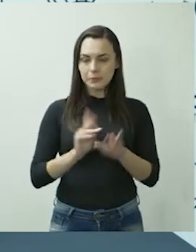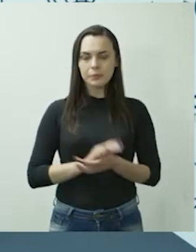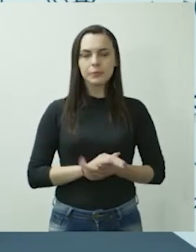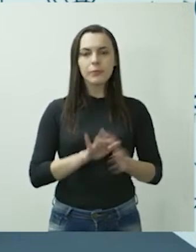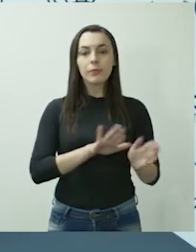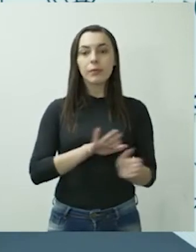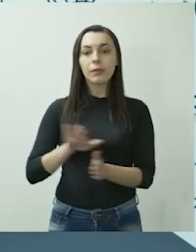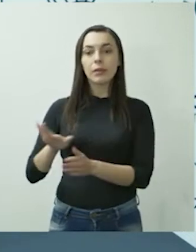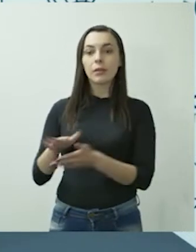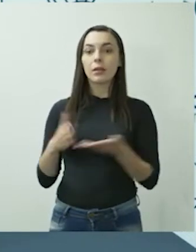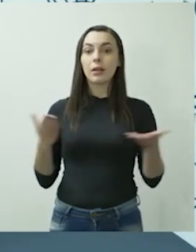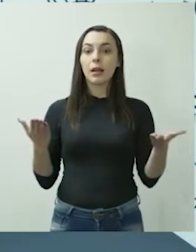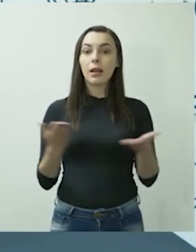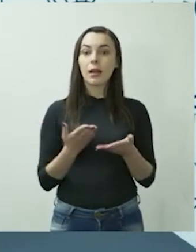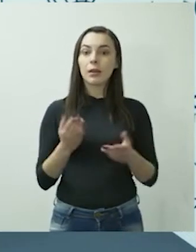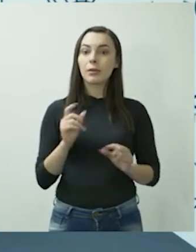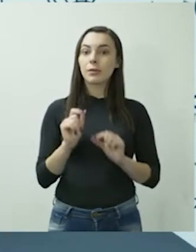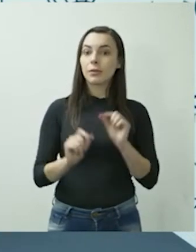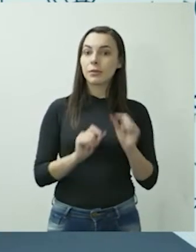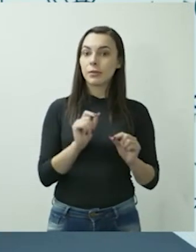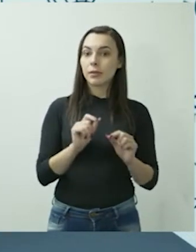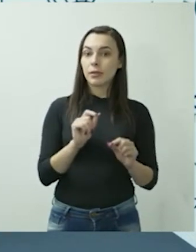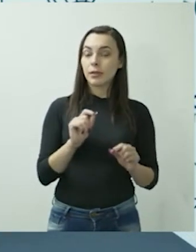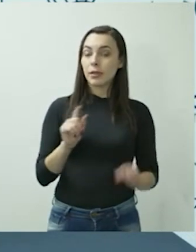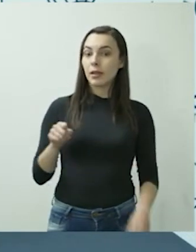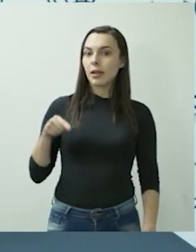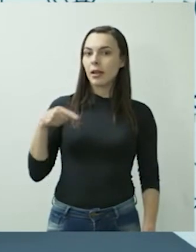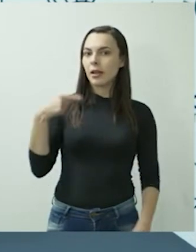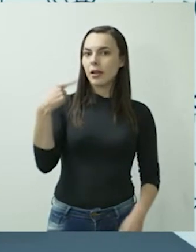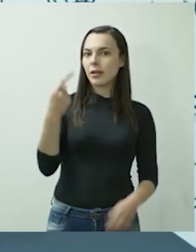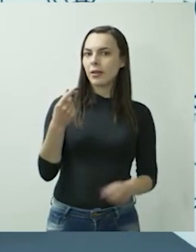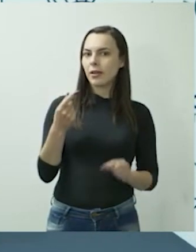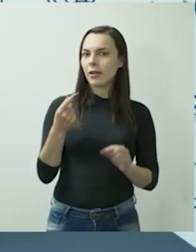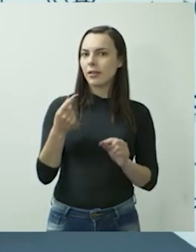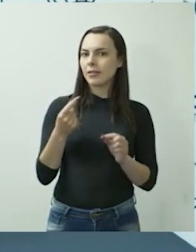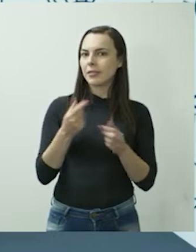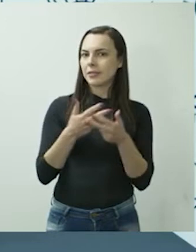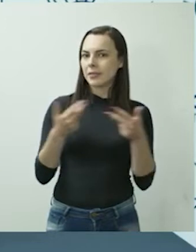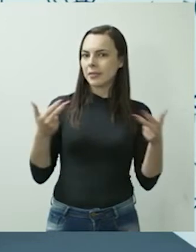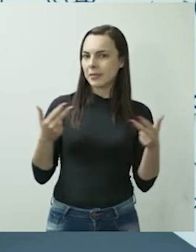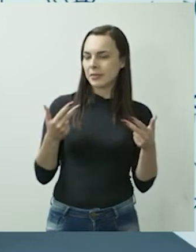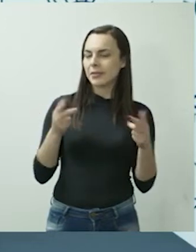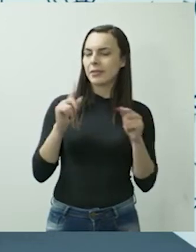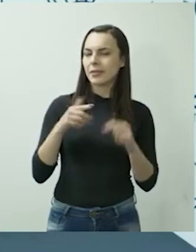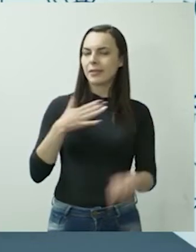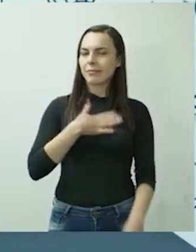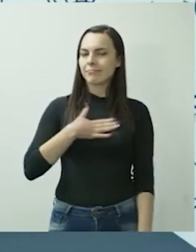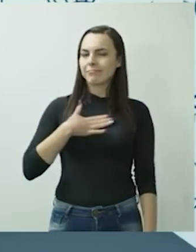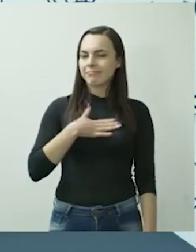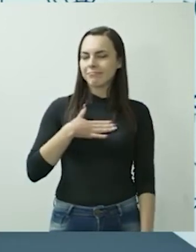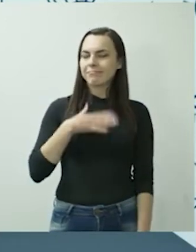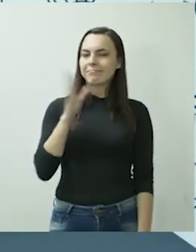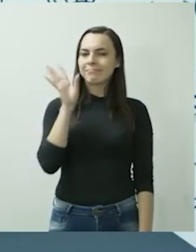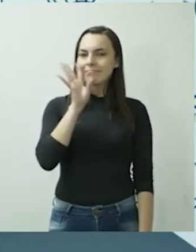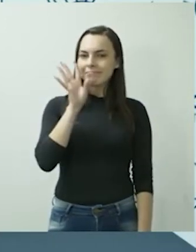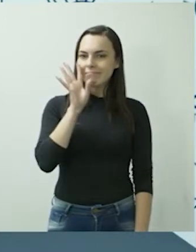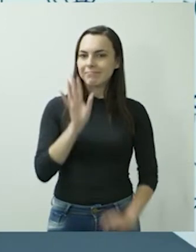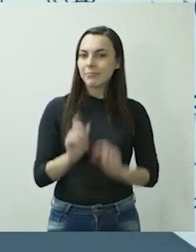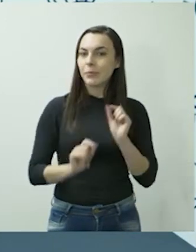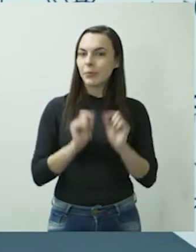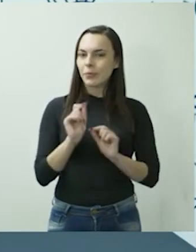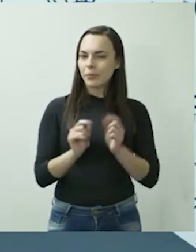vamos partir para a próxima parte da nossa aula, que é uma parte bem gostosa também, que são